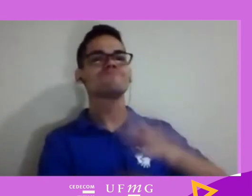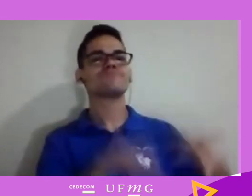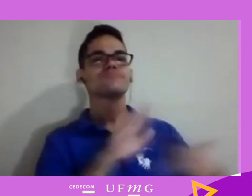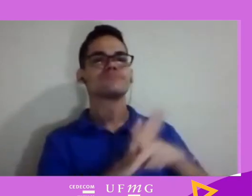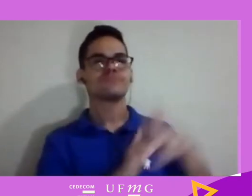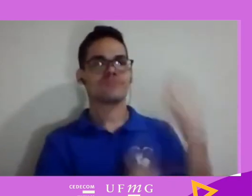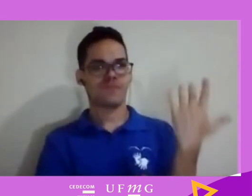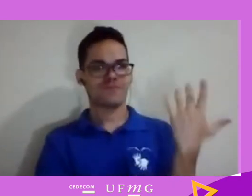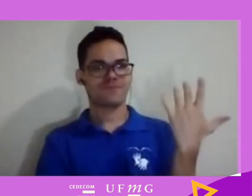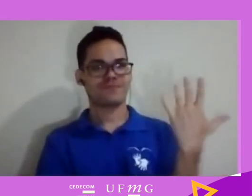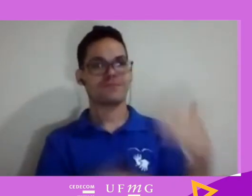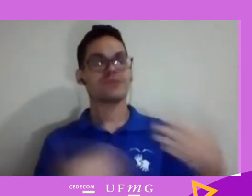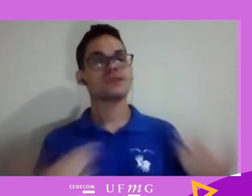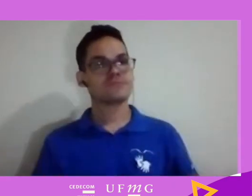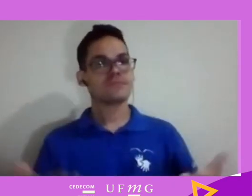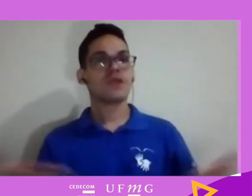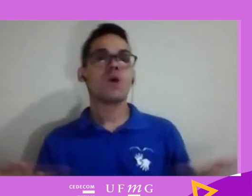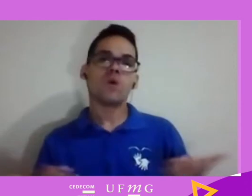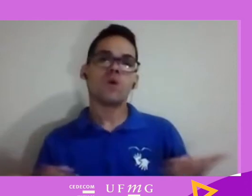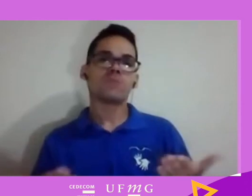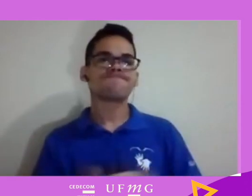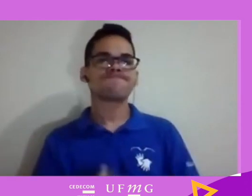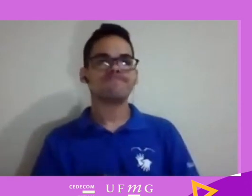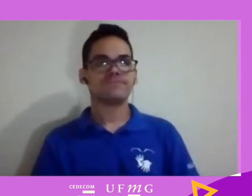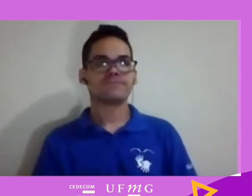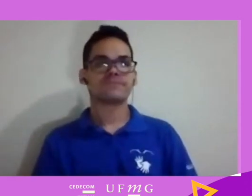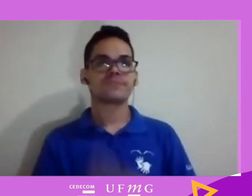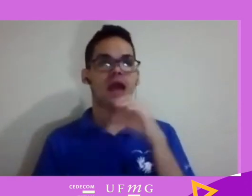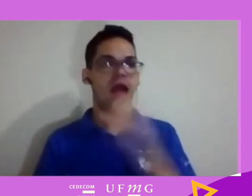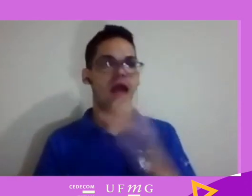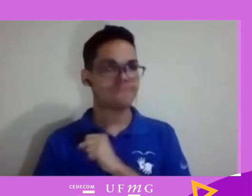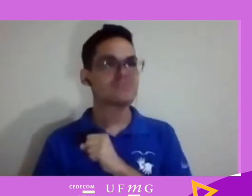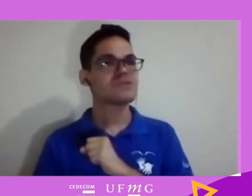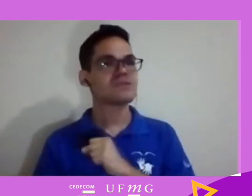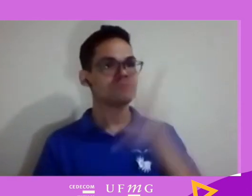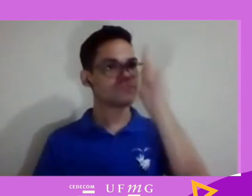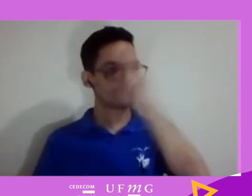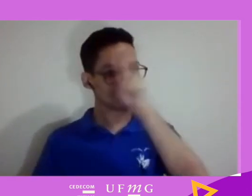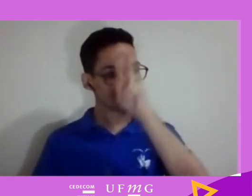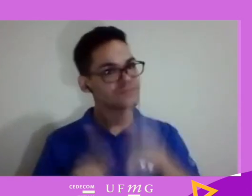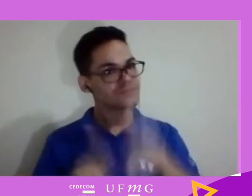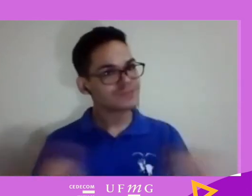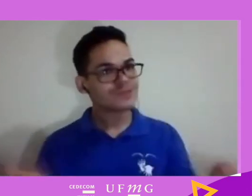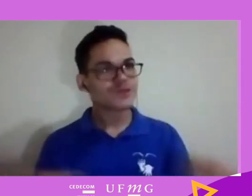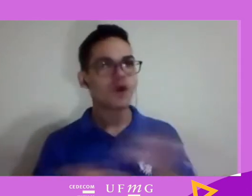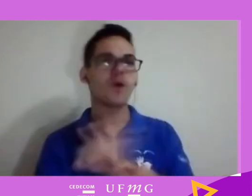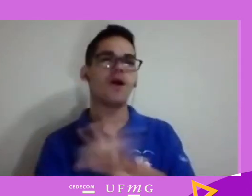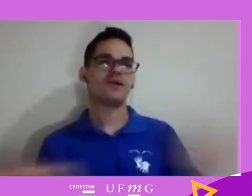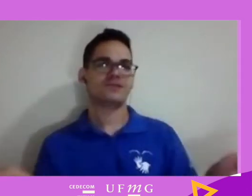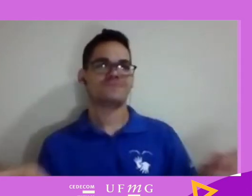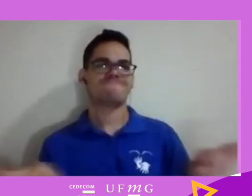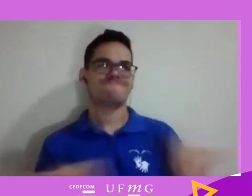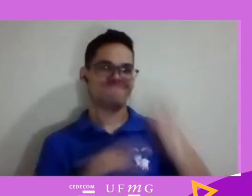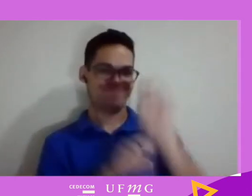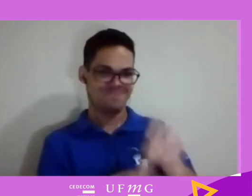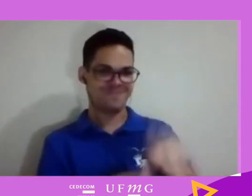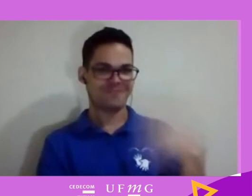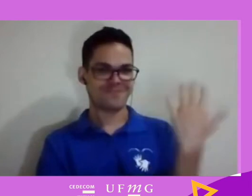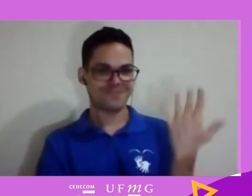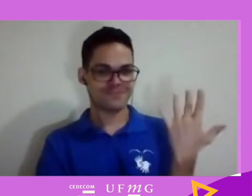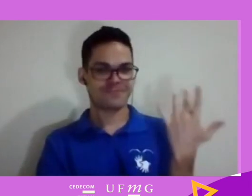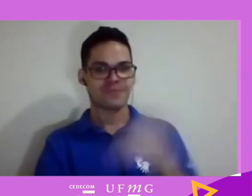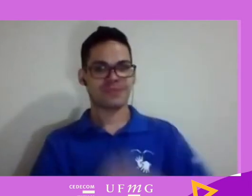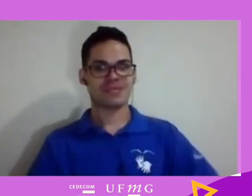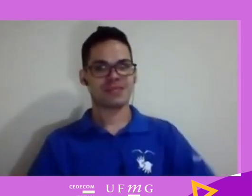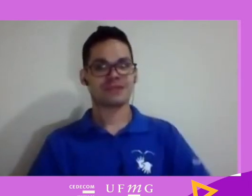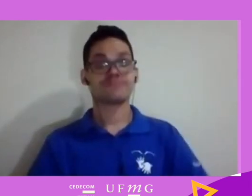finaliza com essa sincera, breve e homenagem a esse professor incrível que a gente teve na universidade. Então